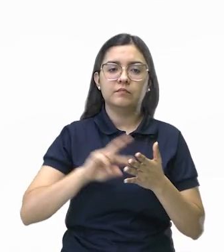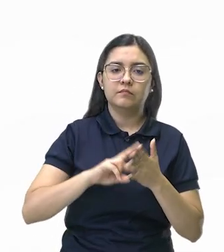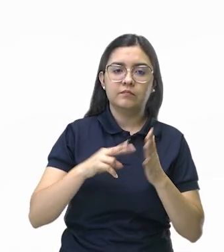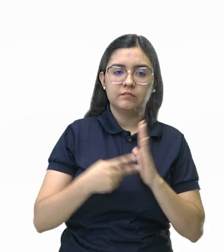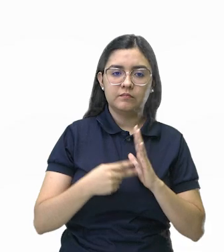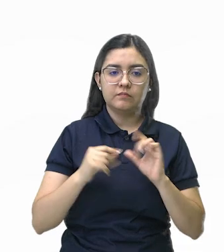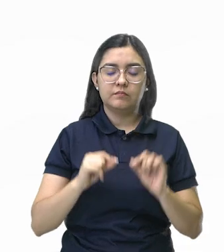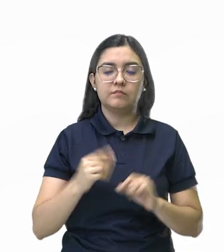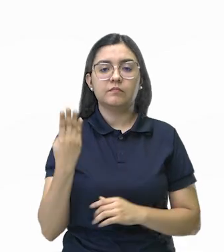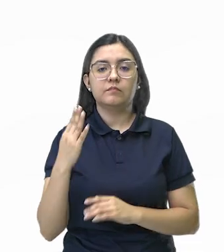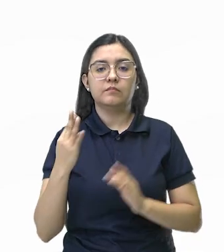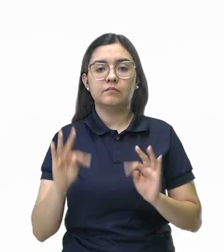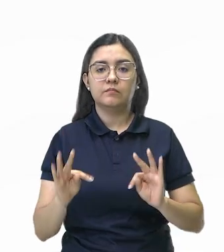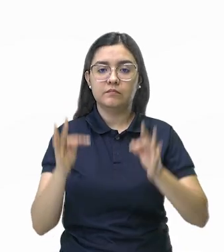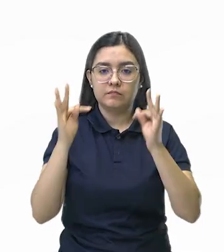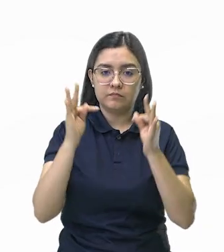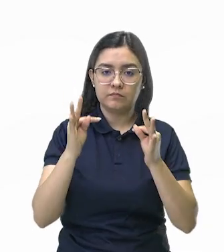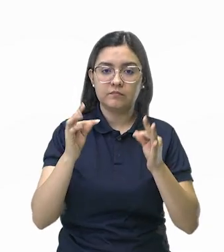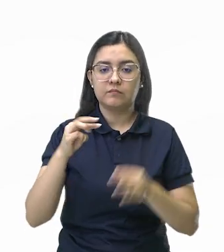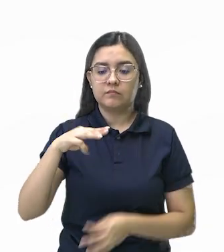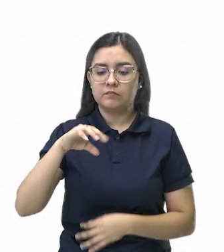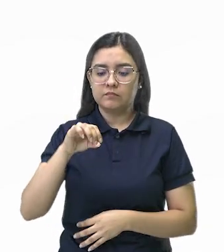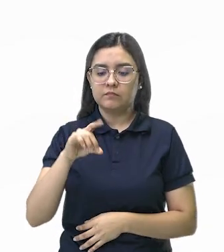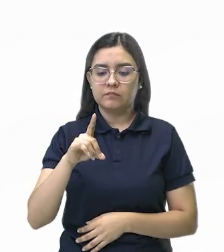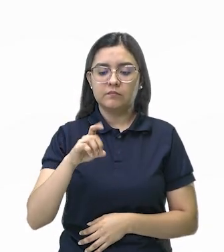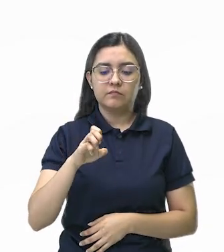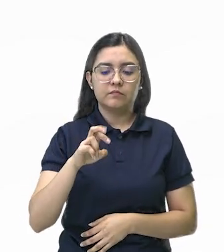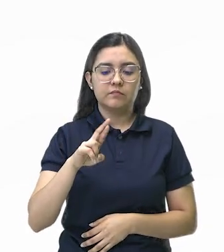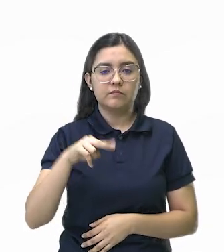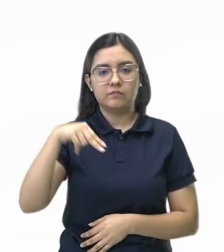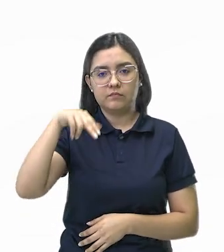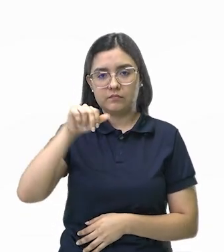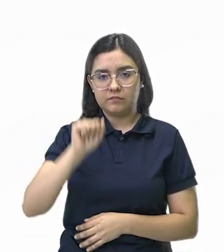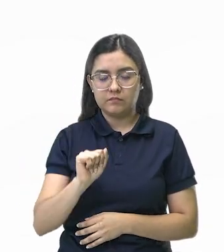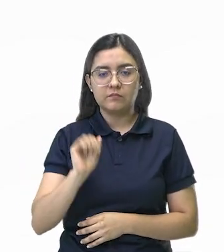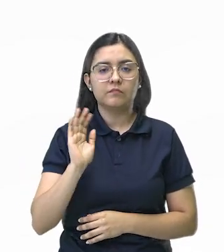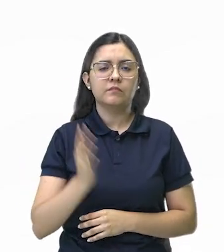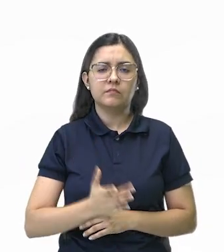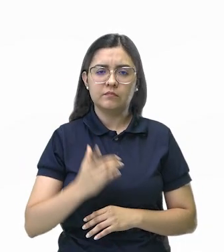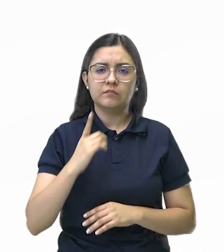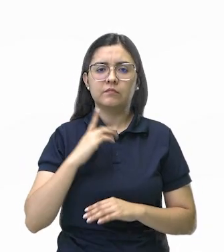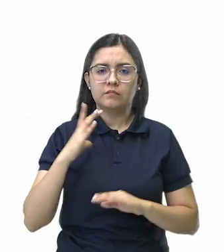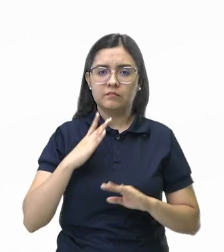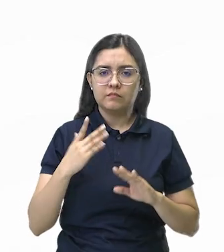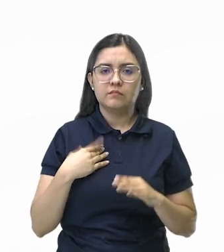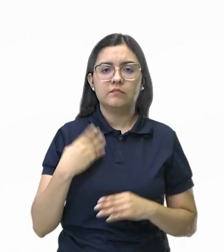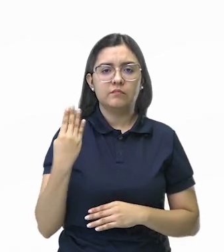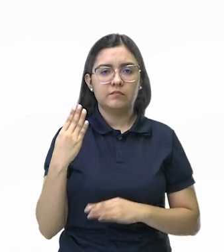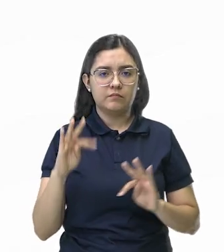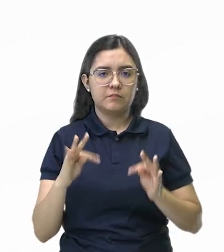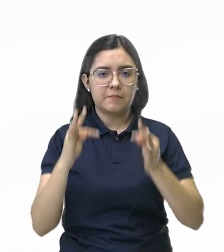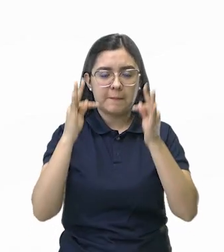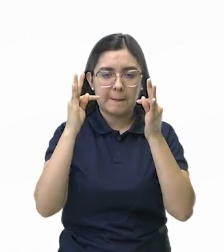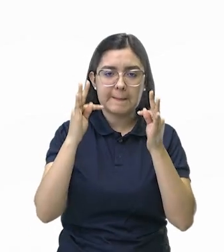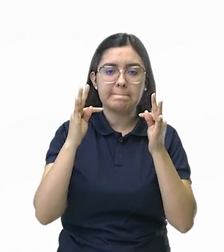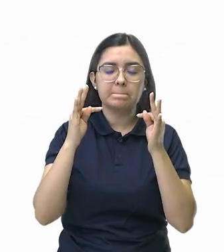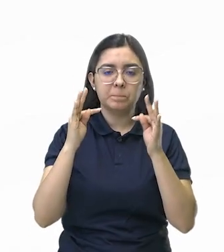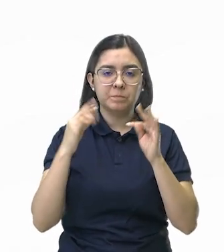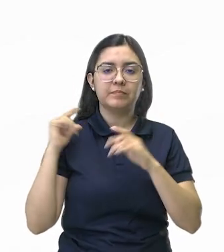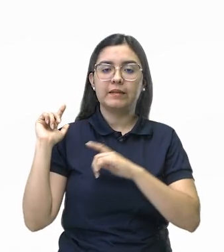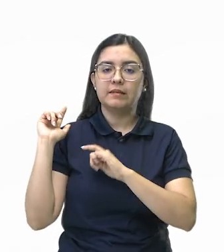biotecnologia moderna, tá? Bom, vimos que a biotecnologia ela já existia, né? Existia aí a